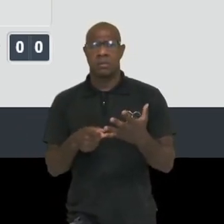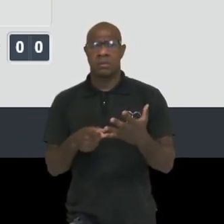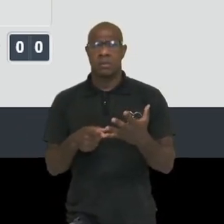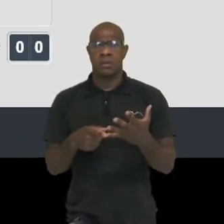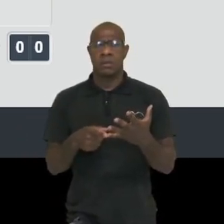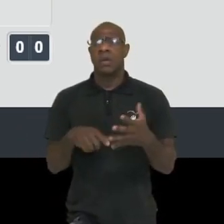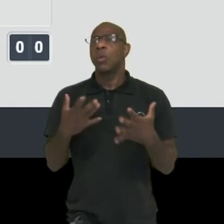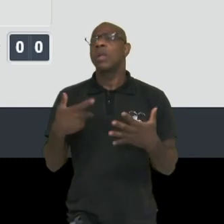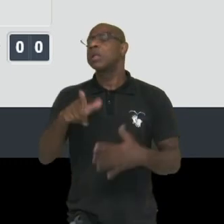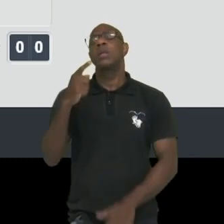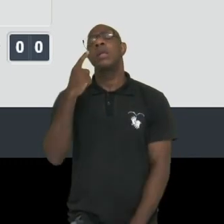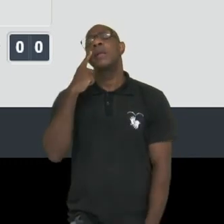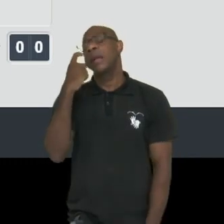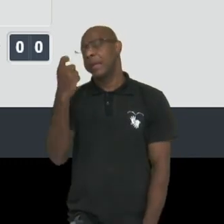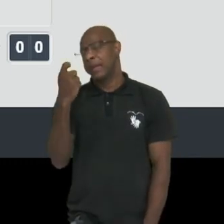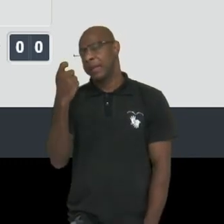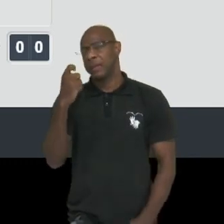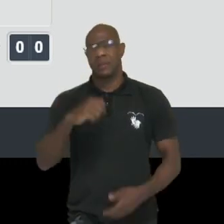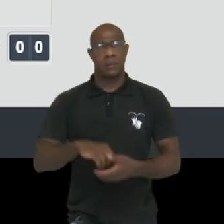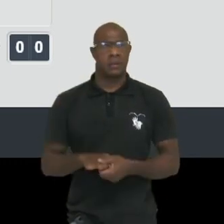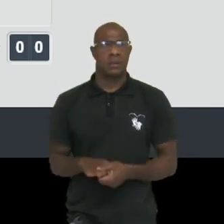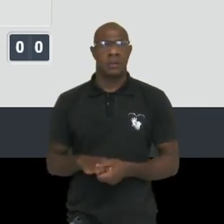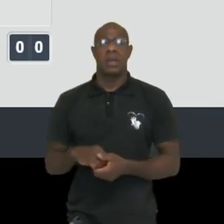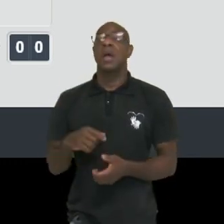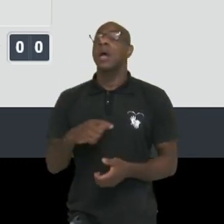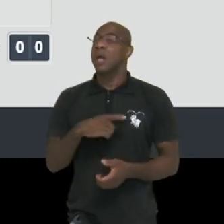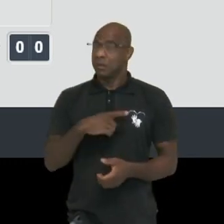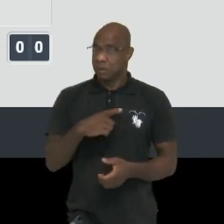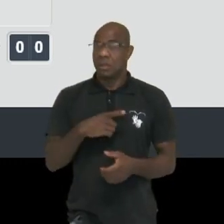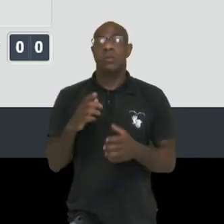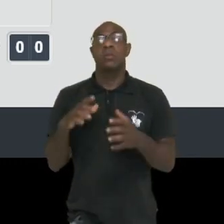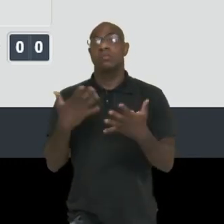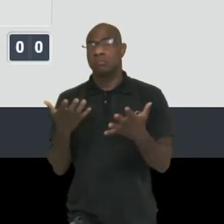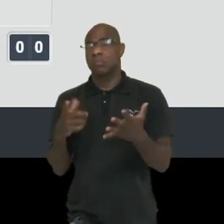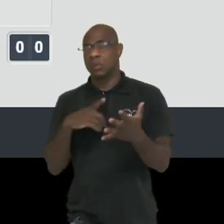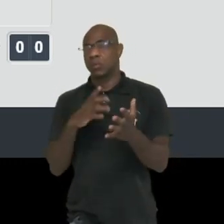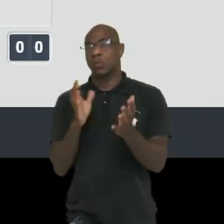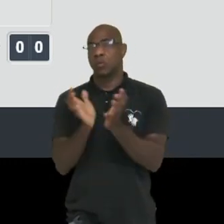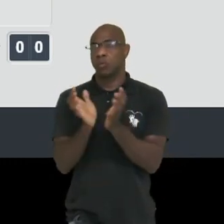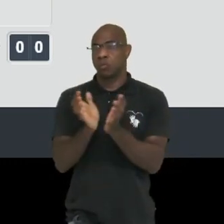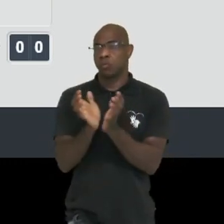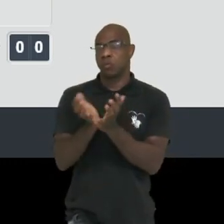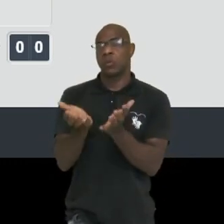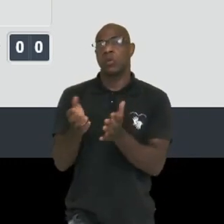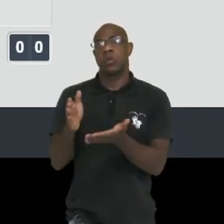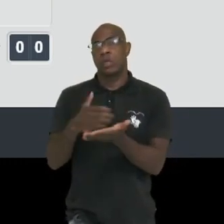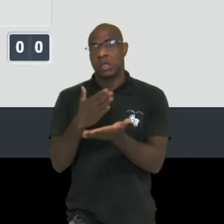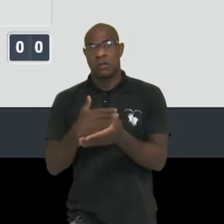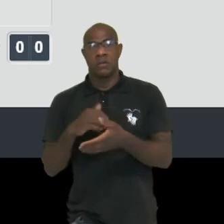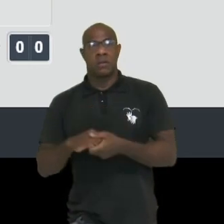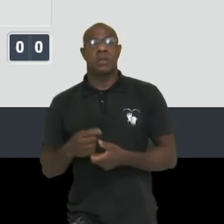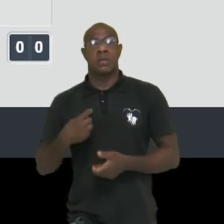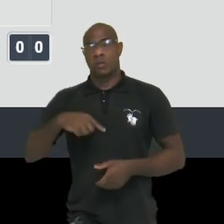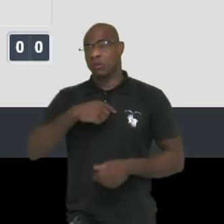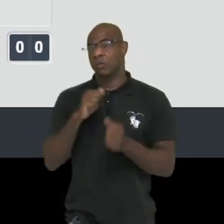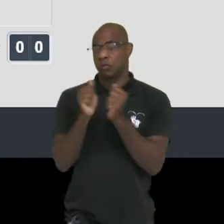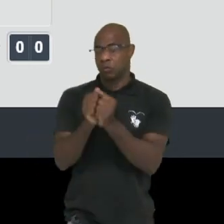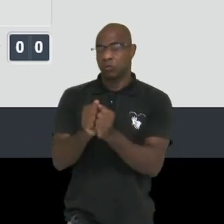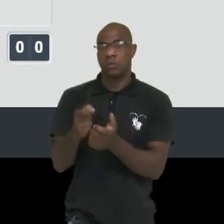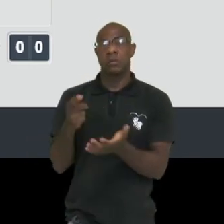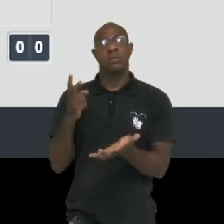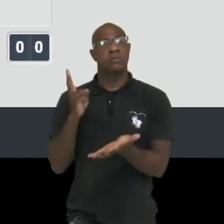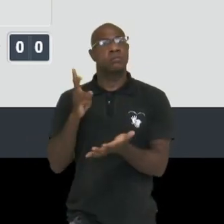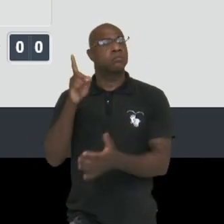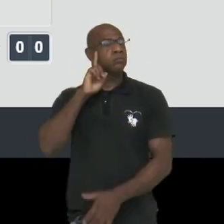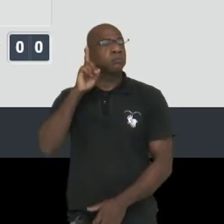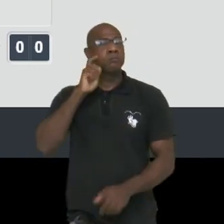os seus interesses? Eu pertenço a um clube do livro e nós estamos juntos todos os meses, ou todo